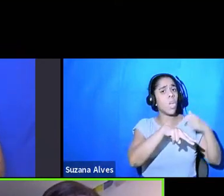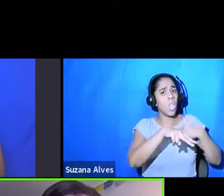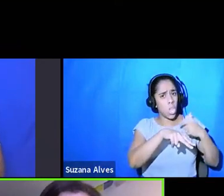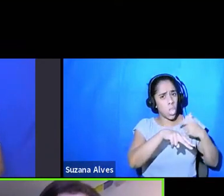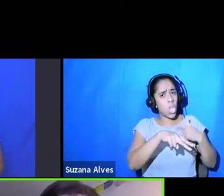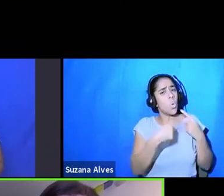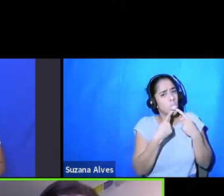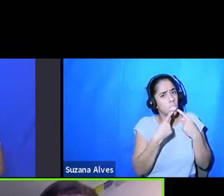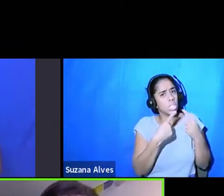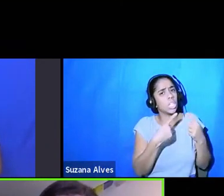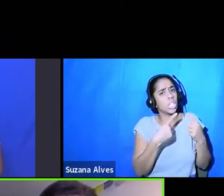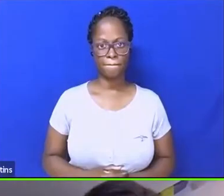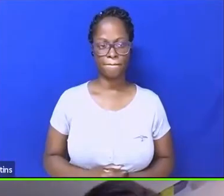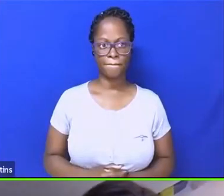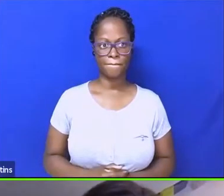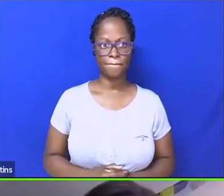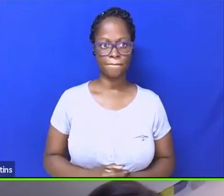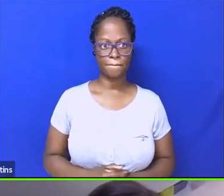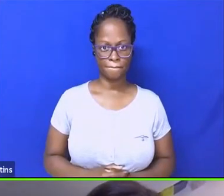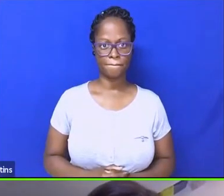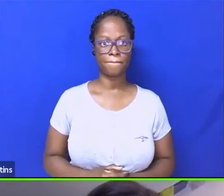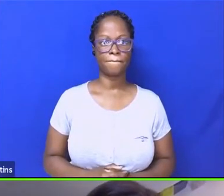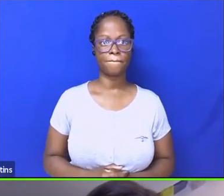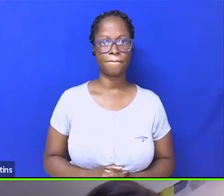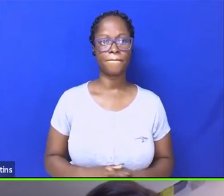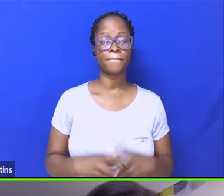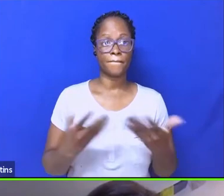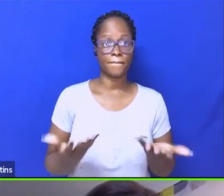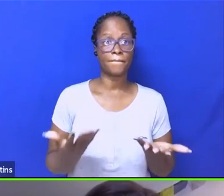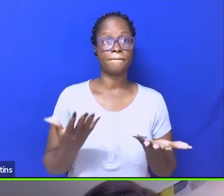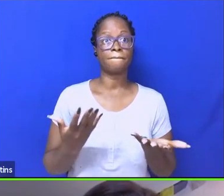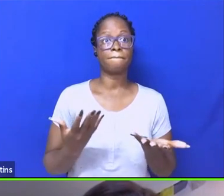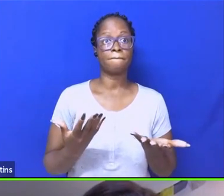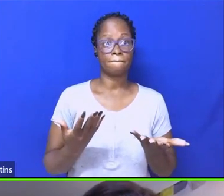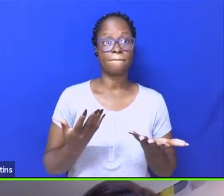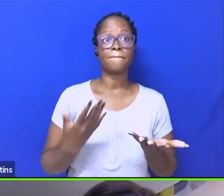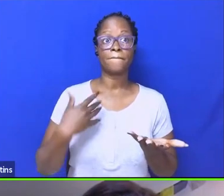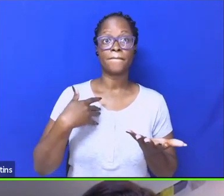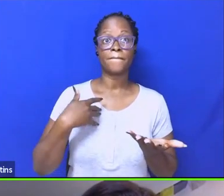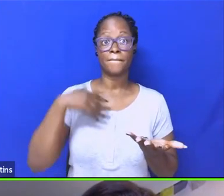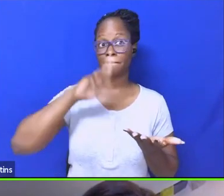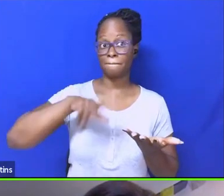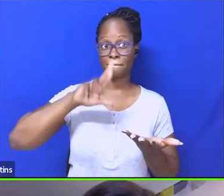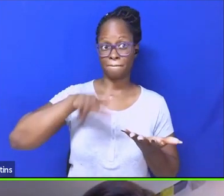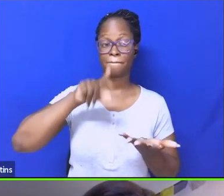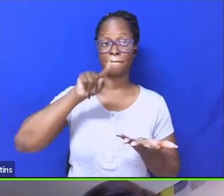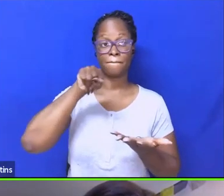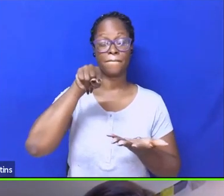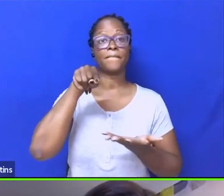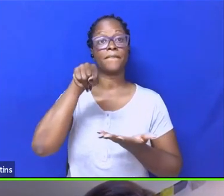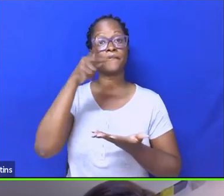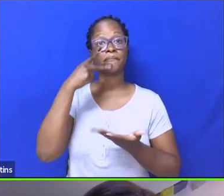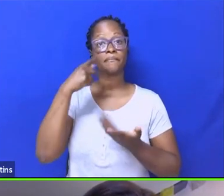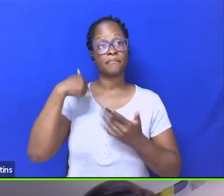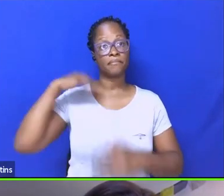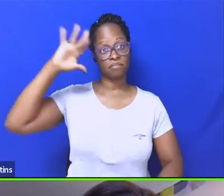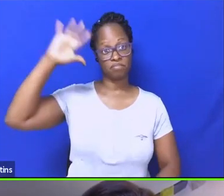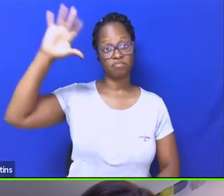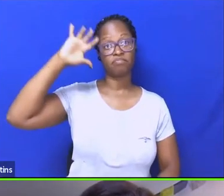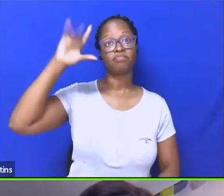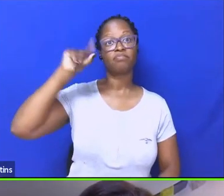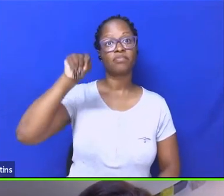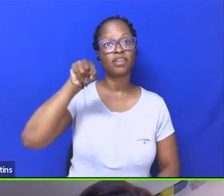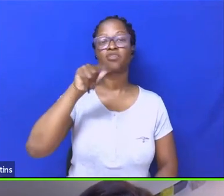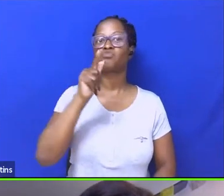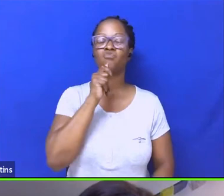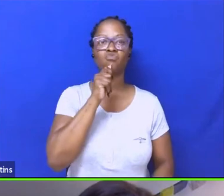um poderia pensar que os estados decidem por exemplo dictar uma lei de ponto final pero